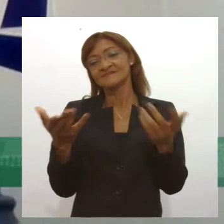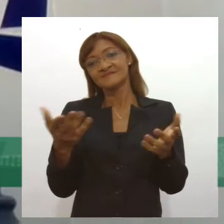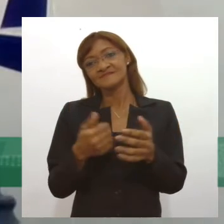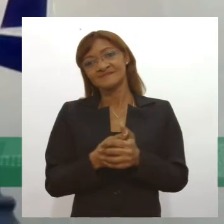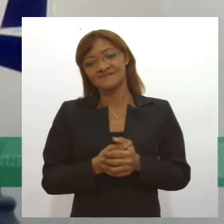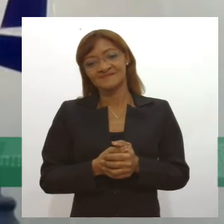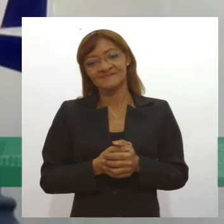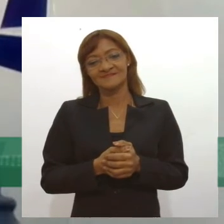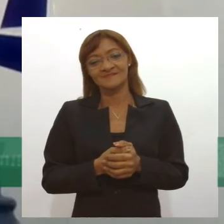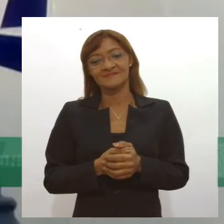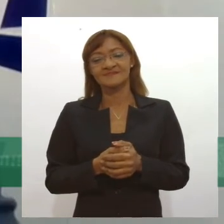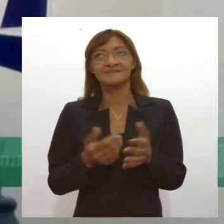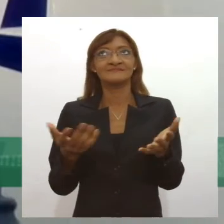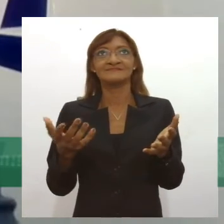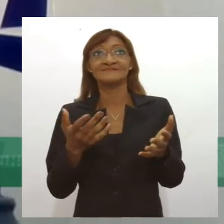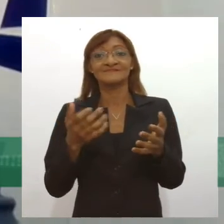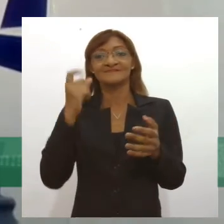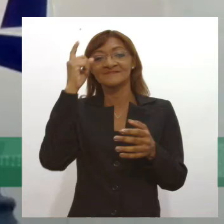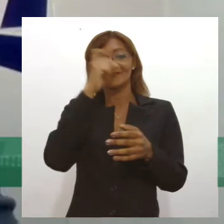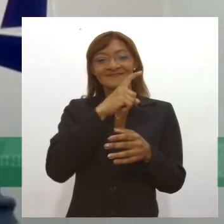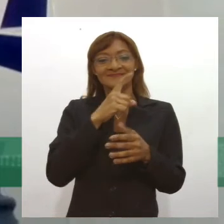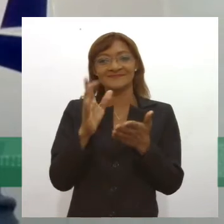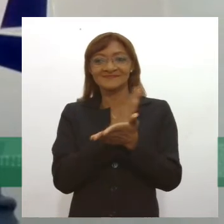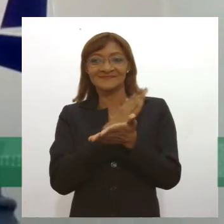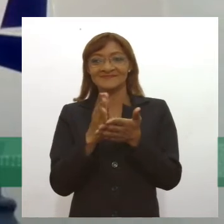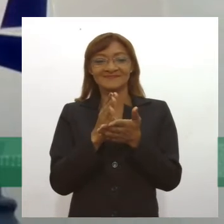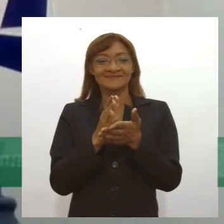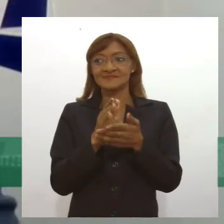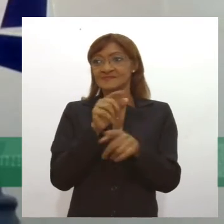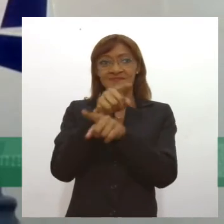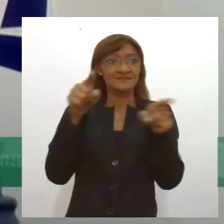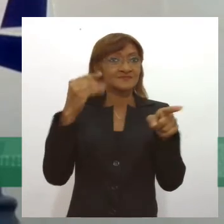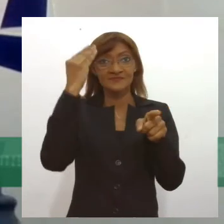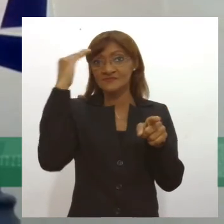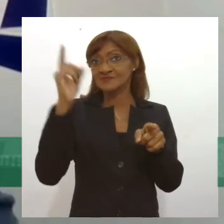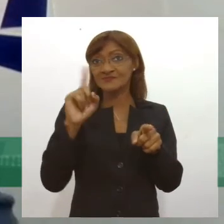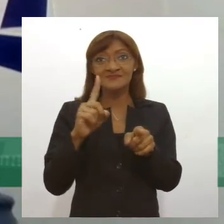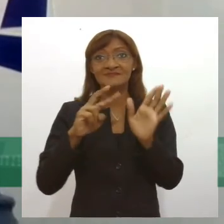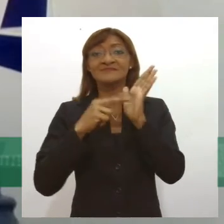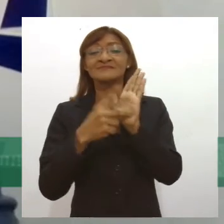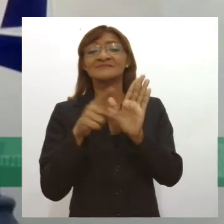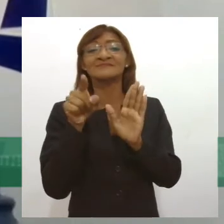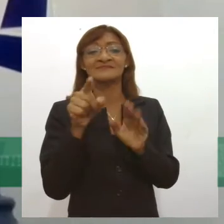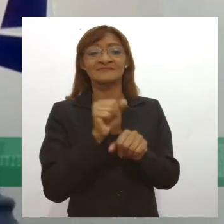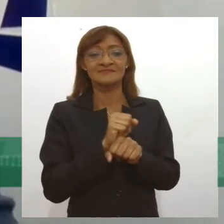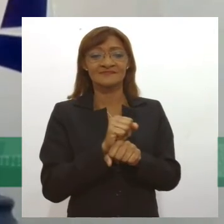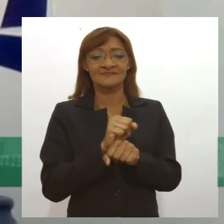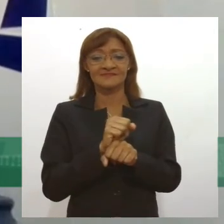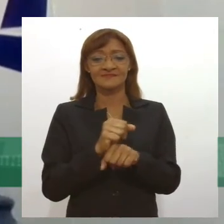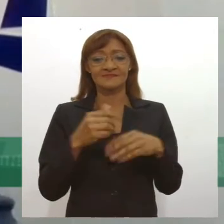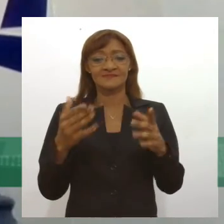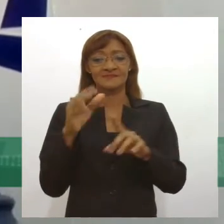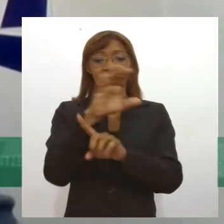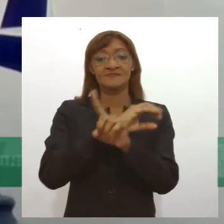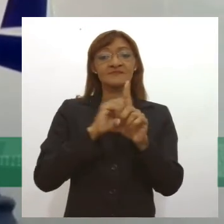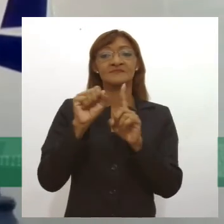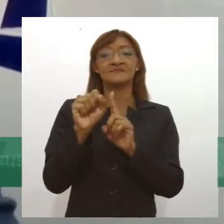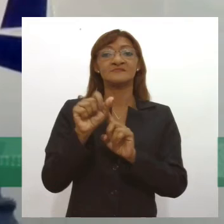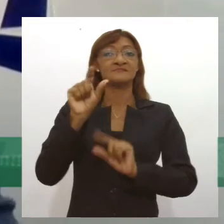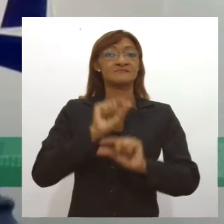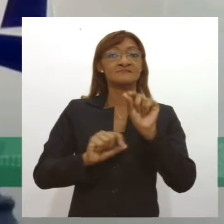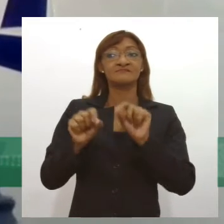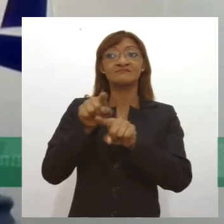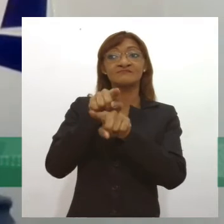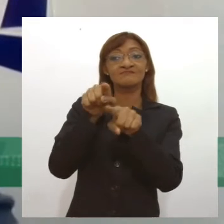Isso é até difícil, assim, muitos empreendedores tradicionais nem sabem o que é isso. E isso é o fator crítico de sucesso para você